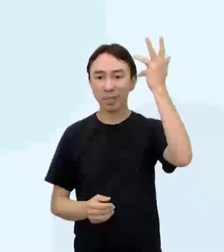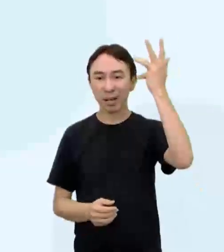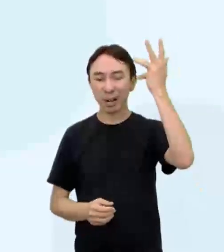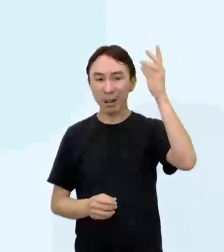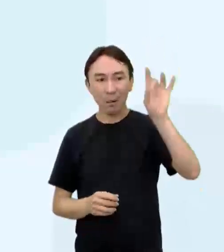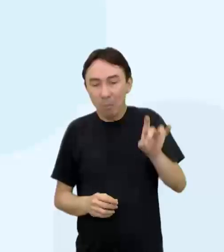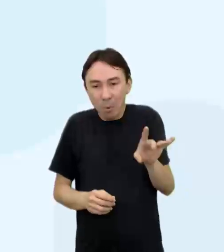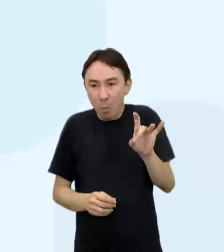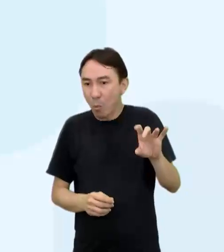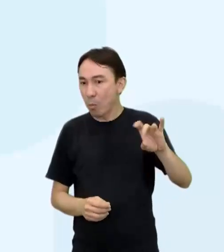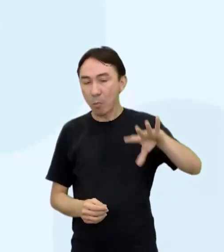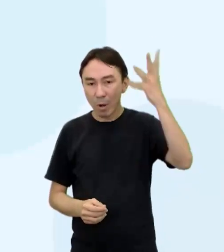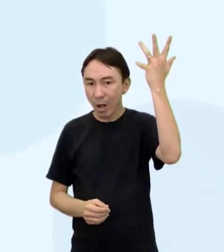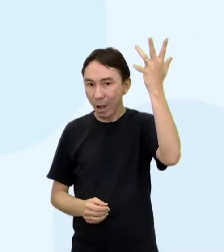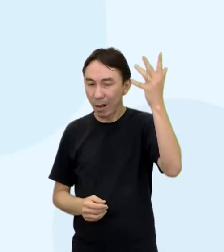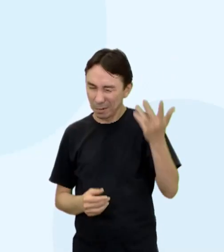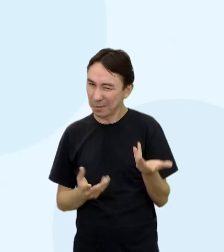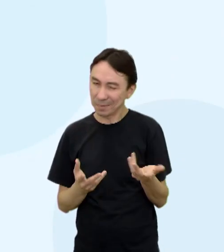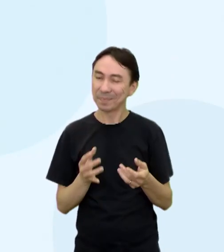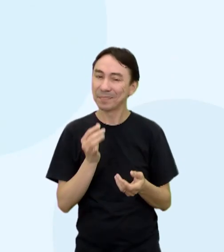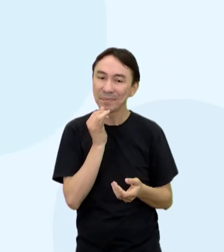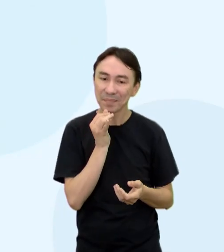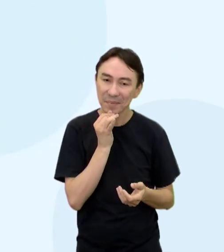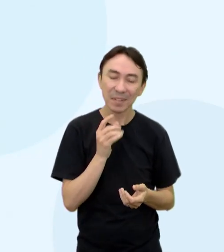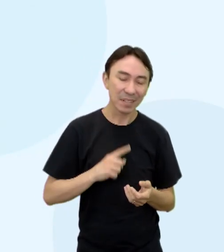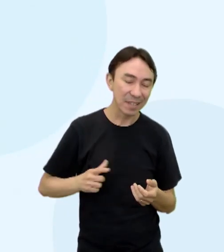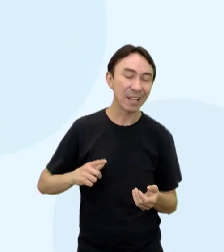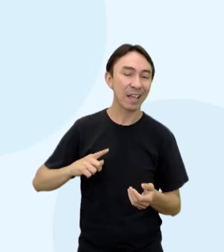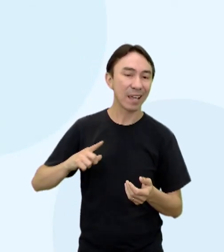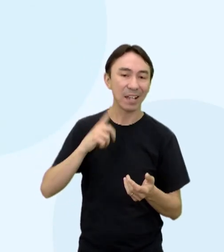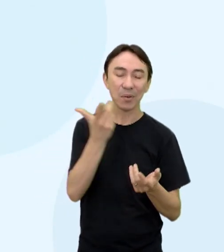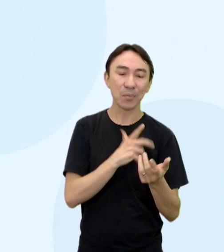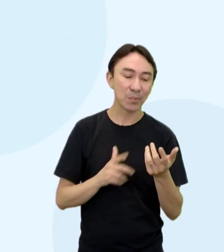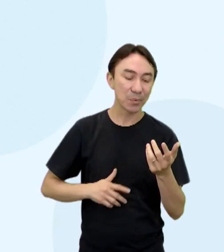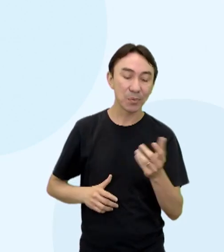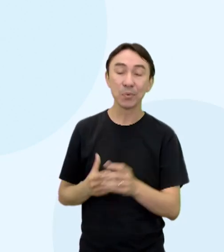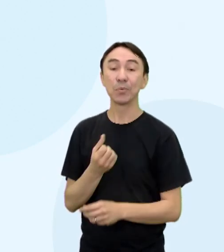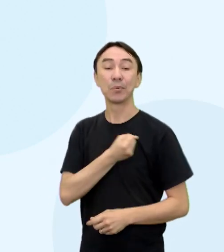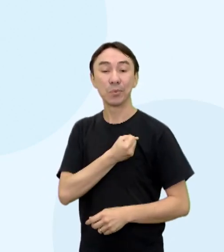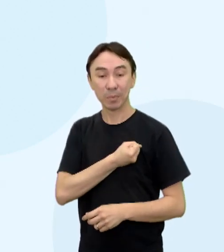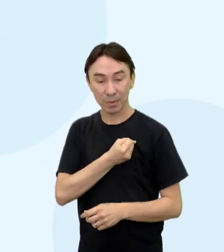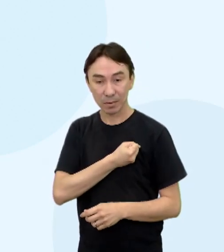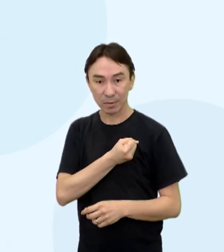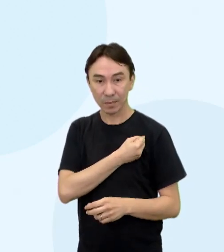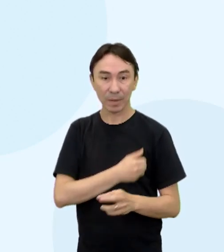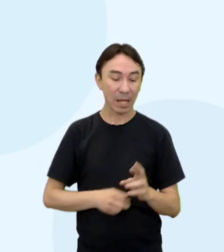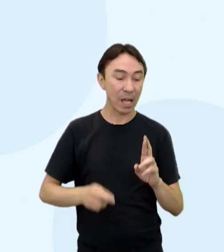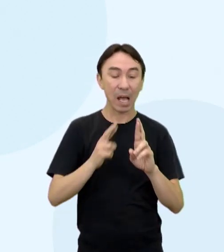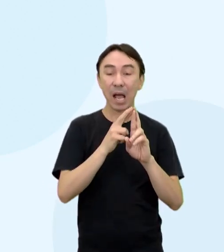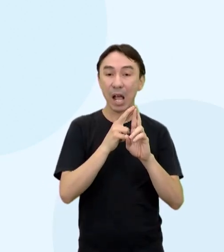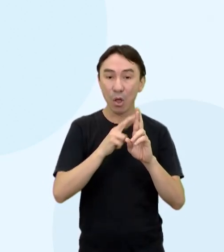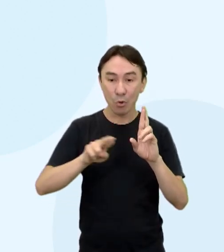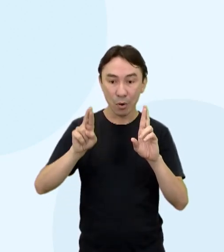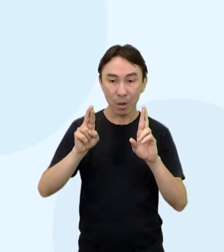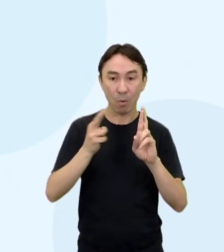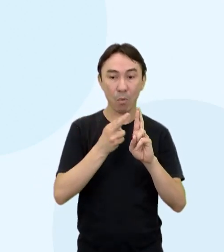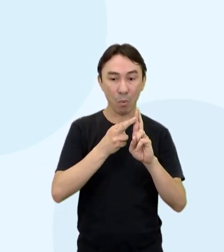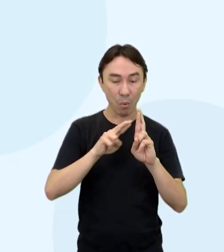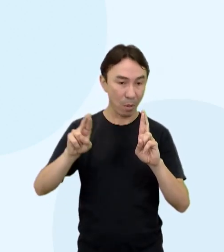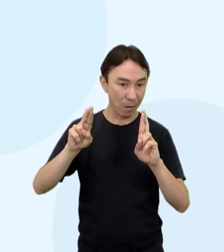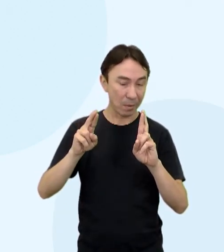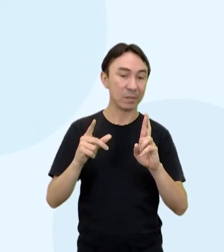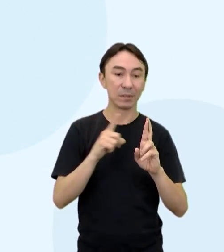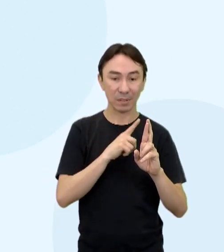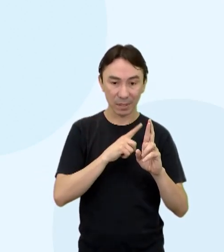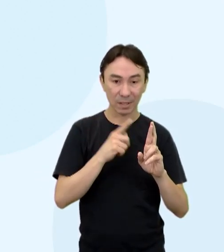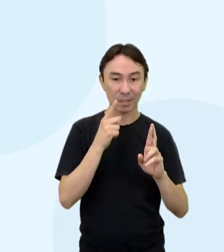né? Lembrando que os números racionais, eles podem ser apresentados aí de 3 formas. Na forma fracionária, na forma